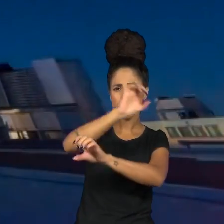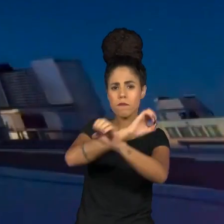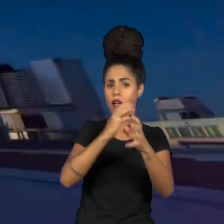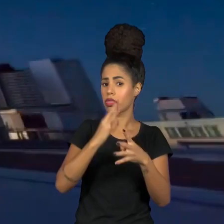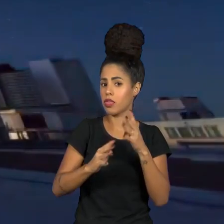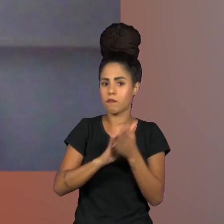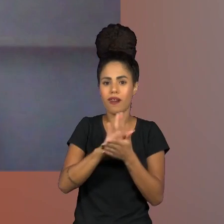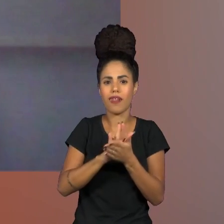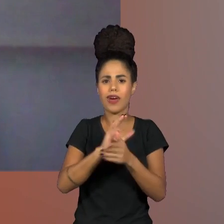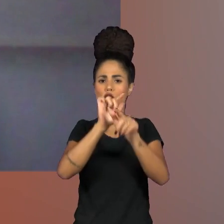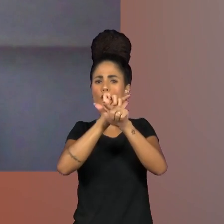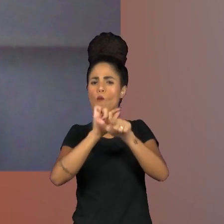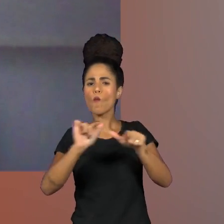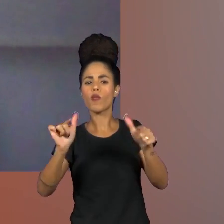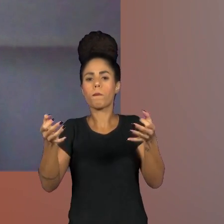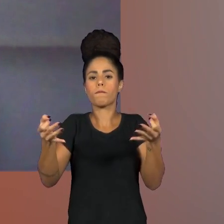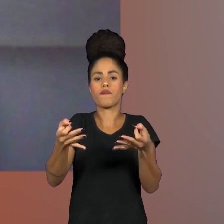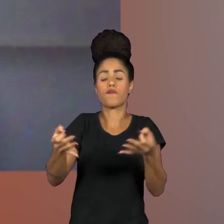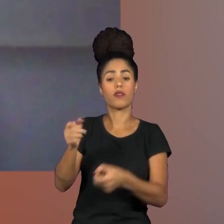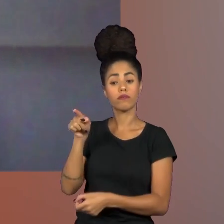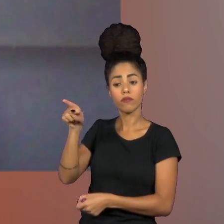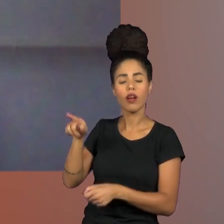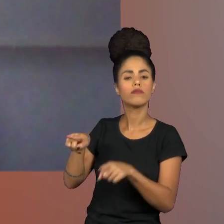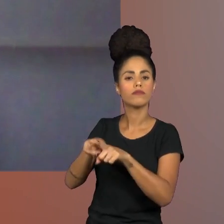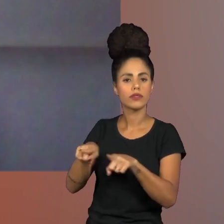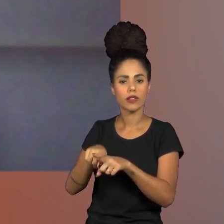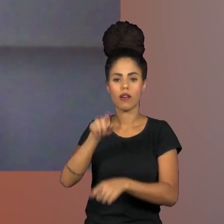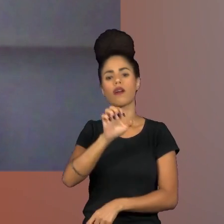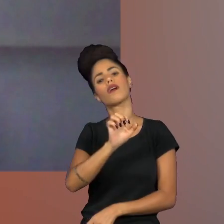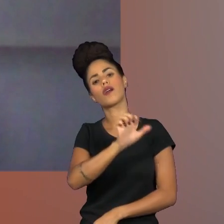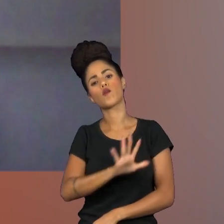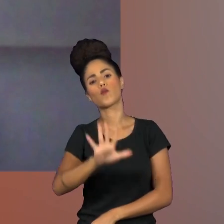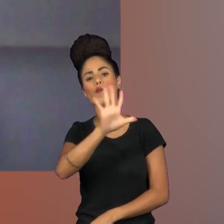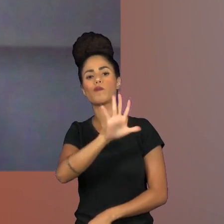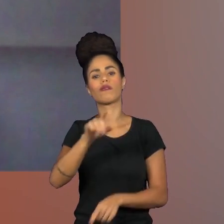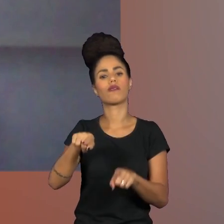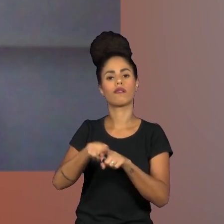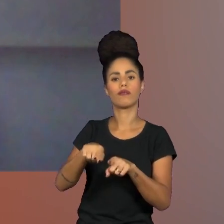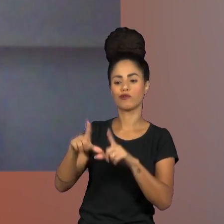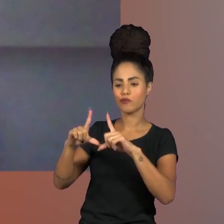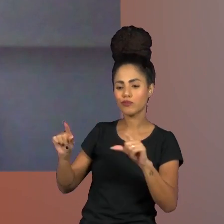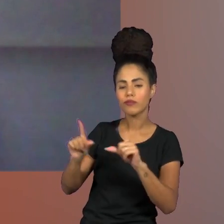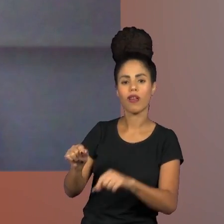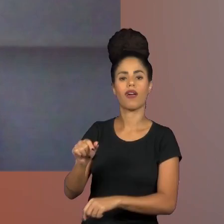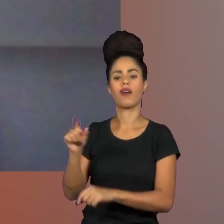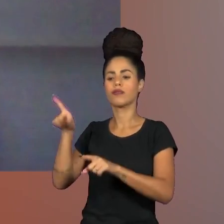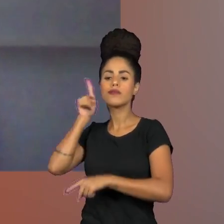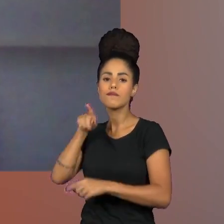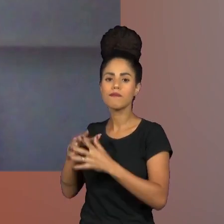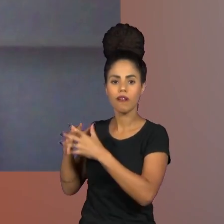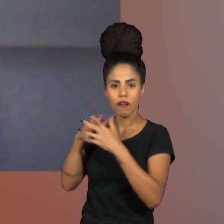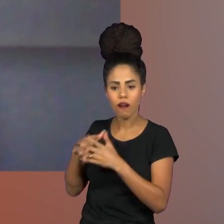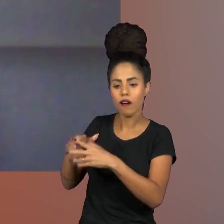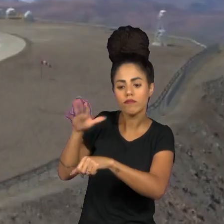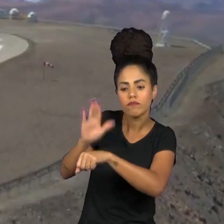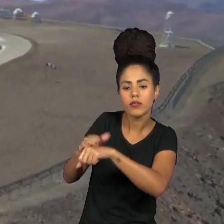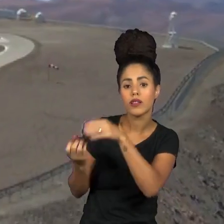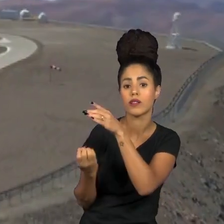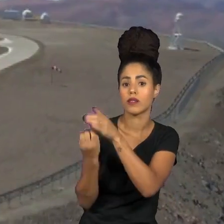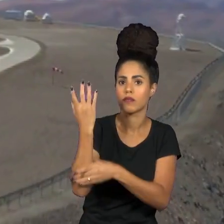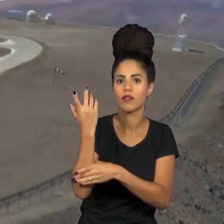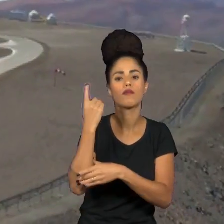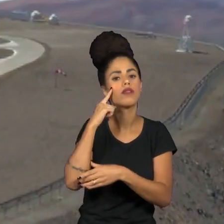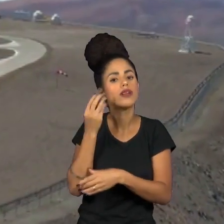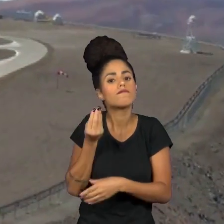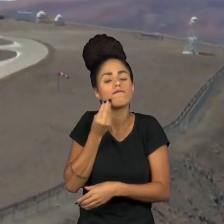observação. Os europeus, os americanos, os japoneses vêm fazer os seus telescópios. Aqui nos